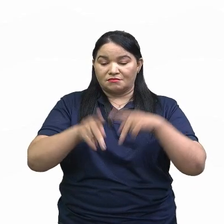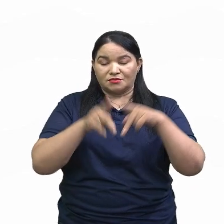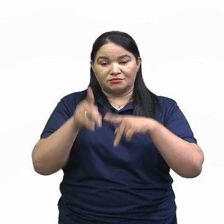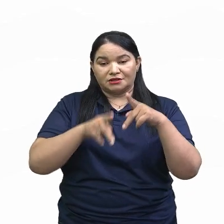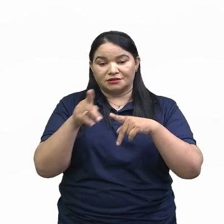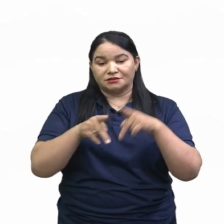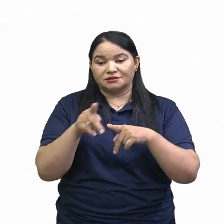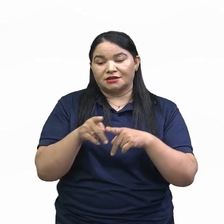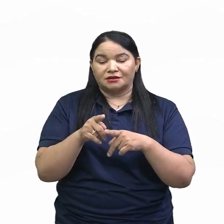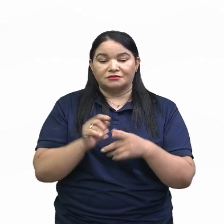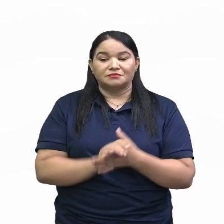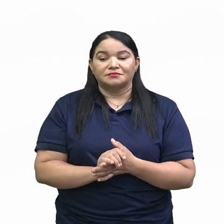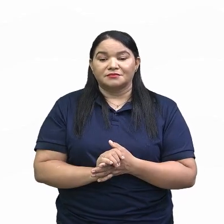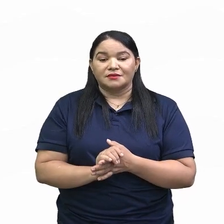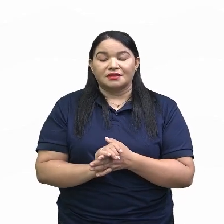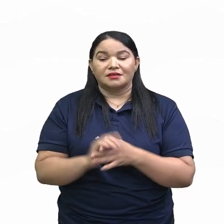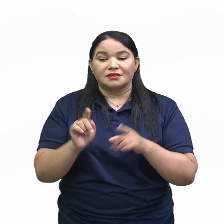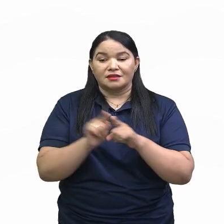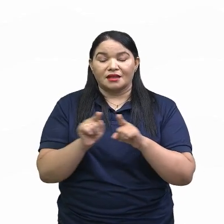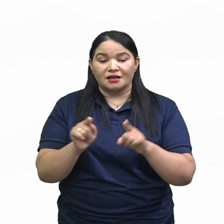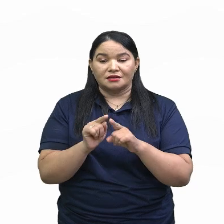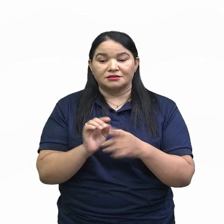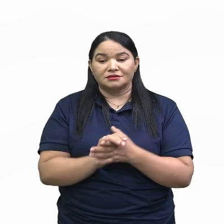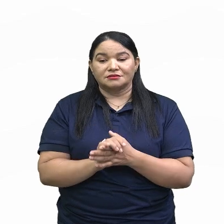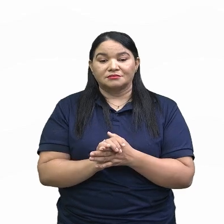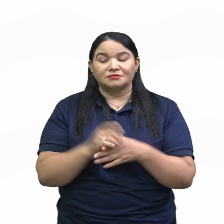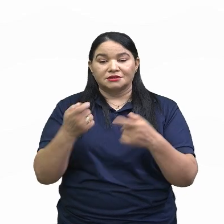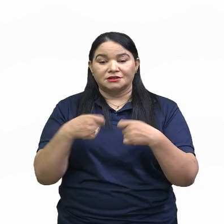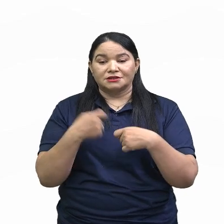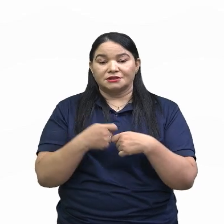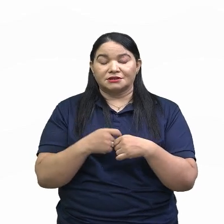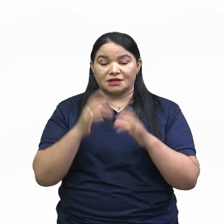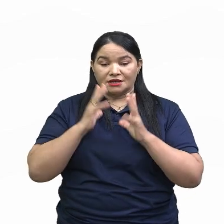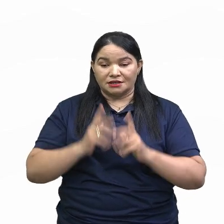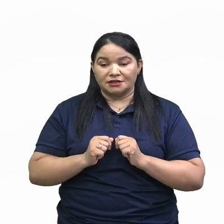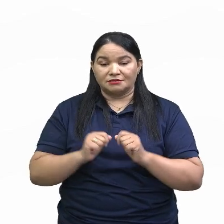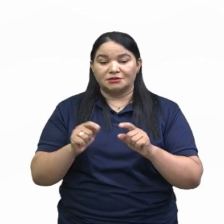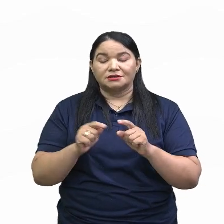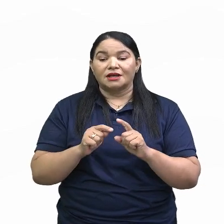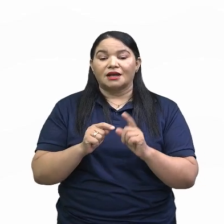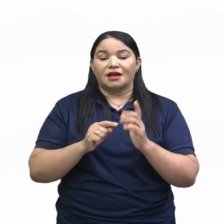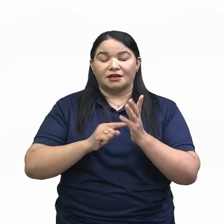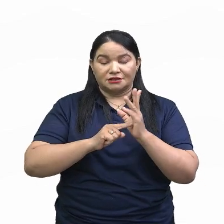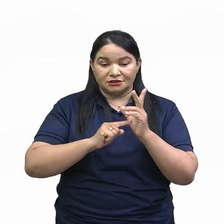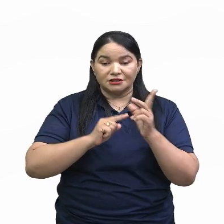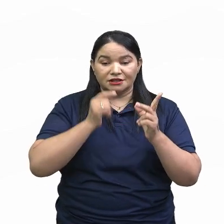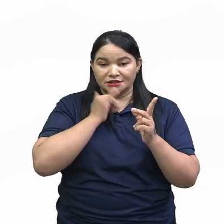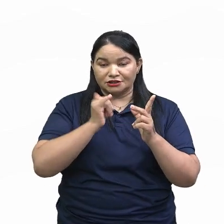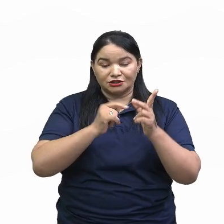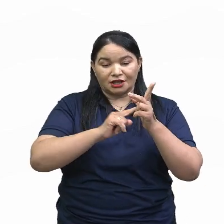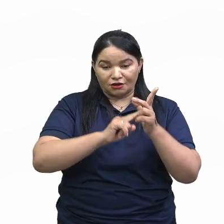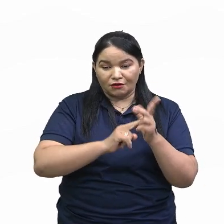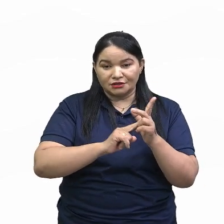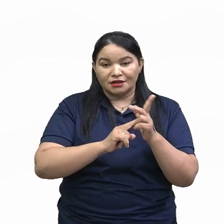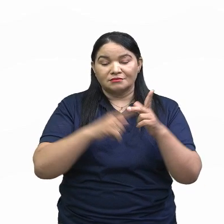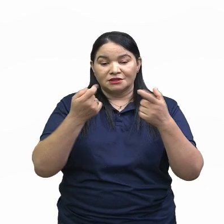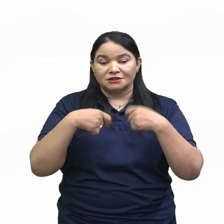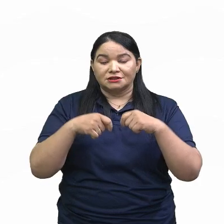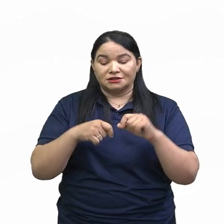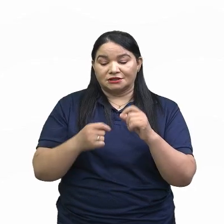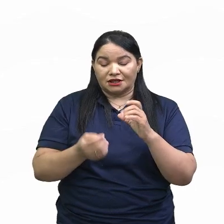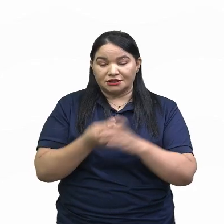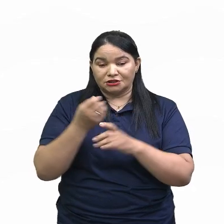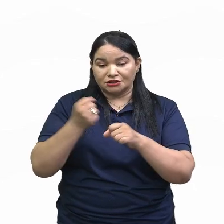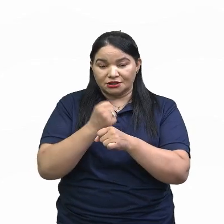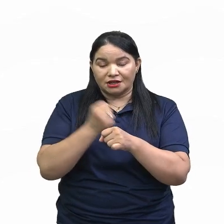população. Apesar de ser considerada limpa, a energia eólica, que depende da instalação de aerogeradores,